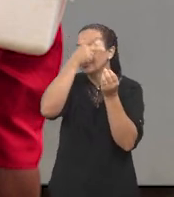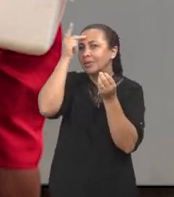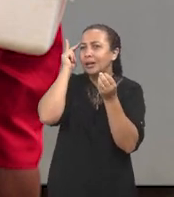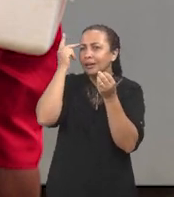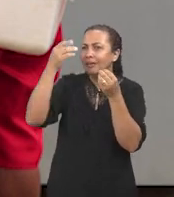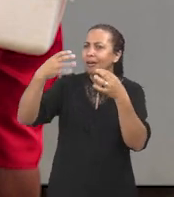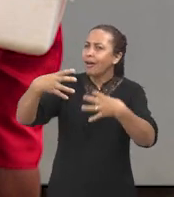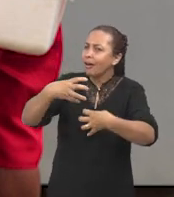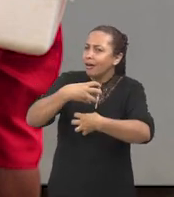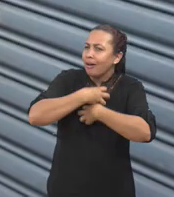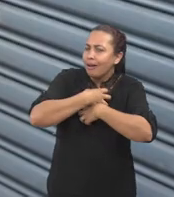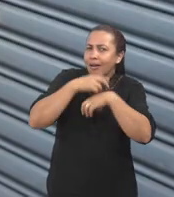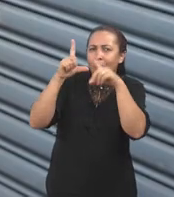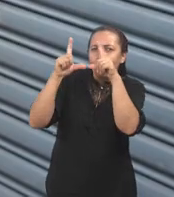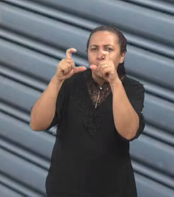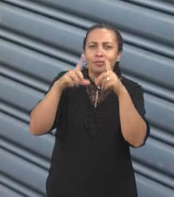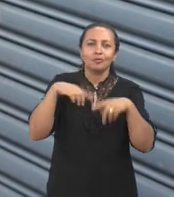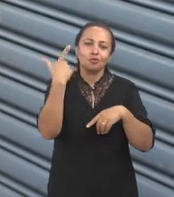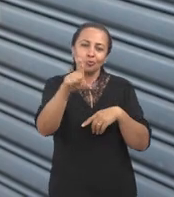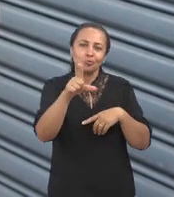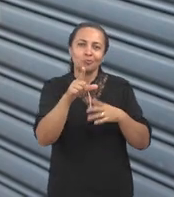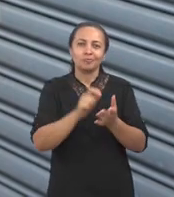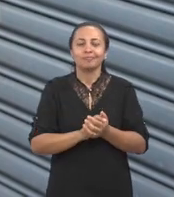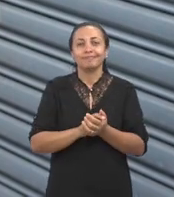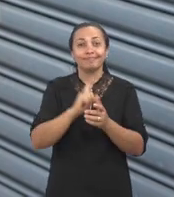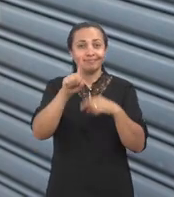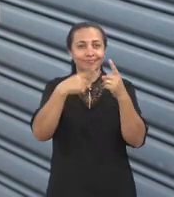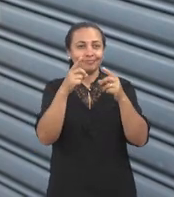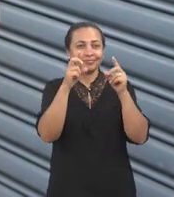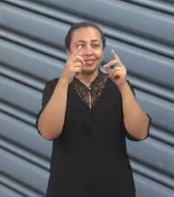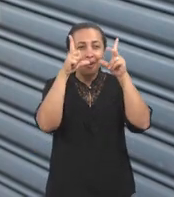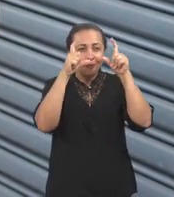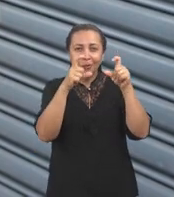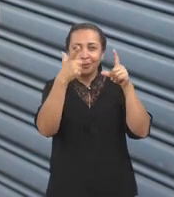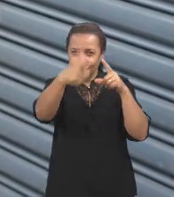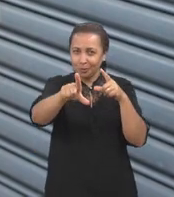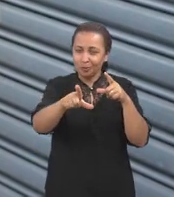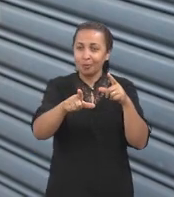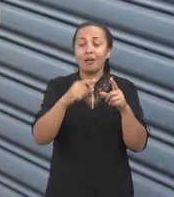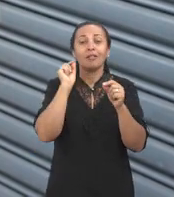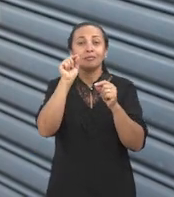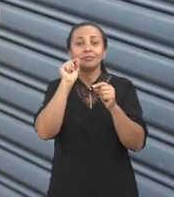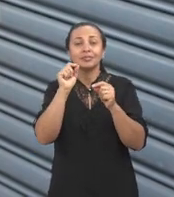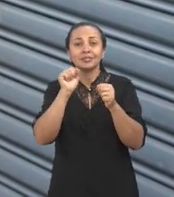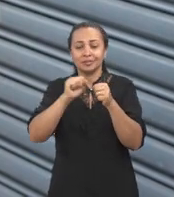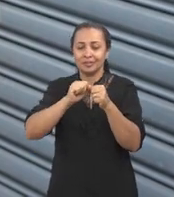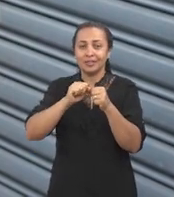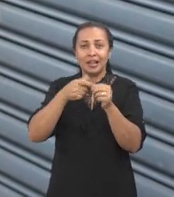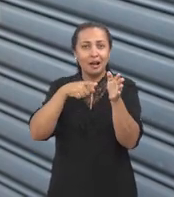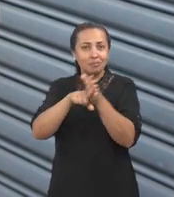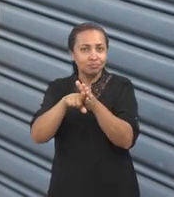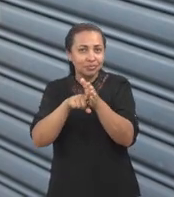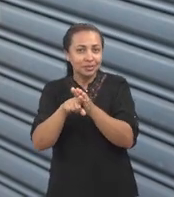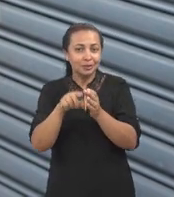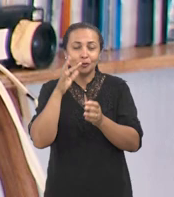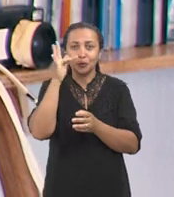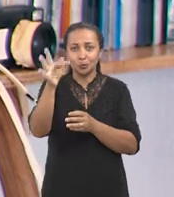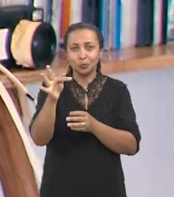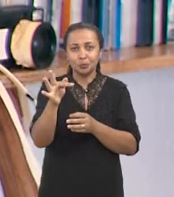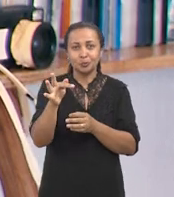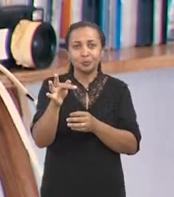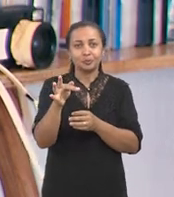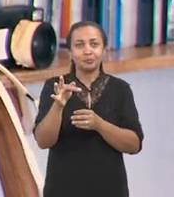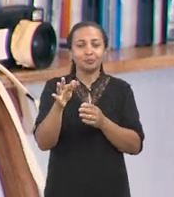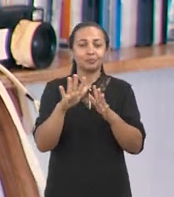almas esse trabalho de registral depois é o que me levou a pesquisa